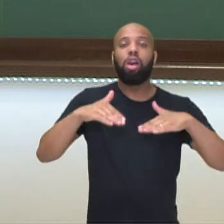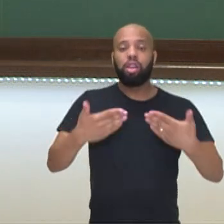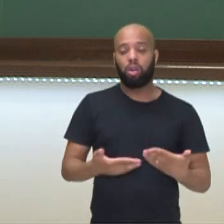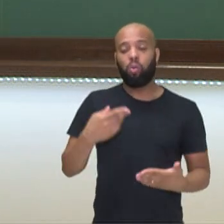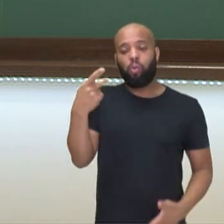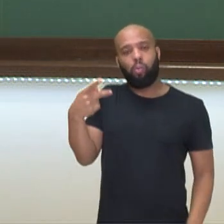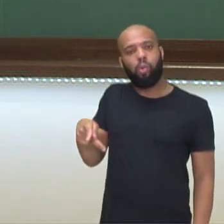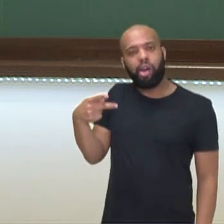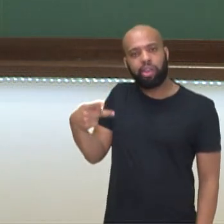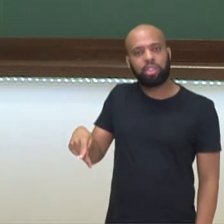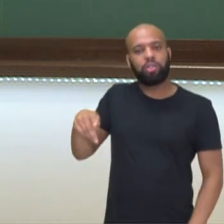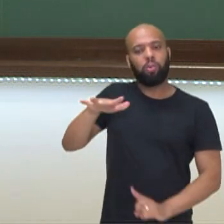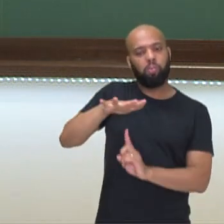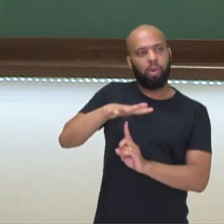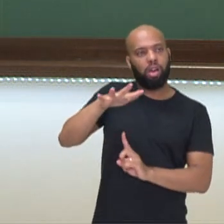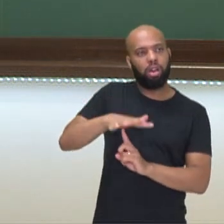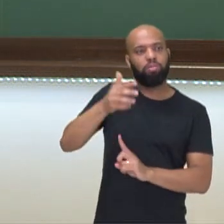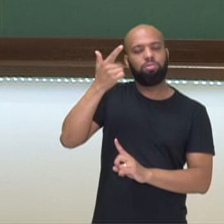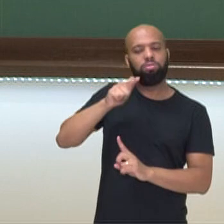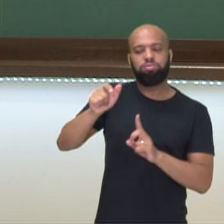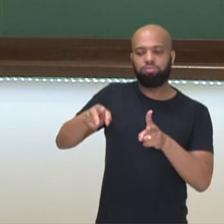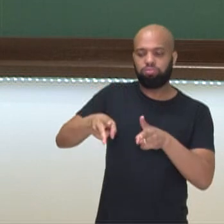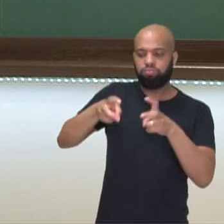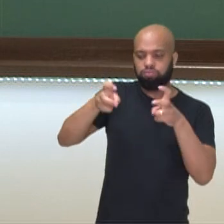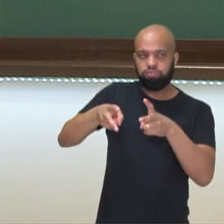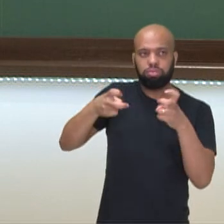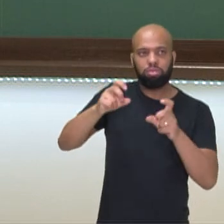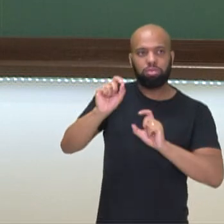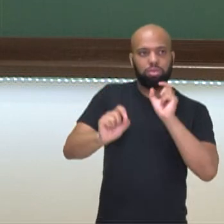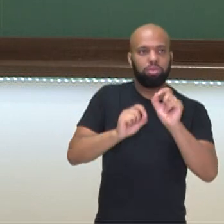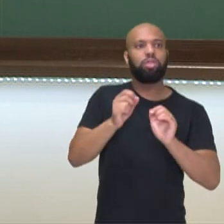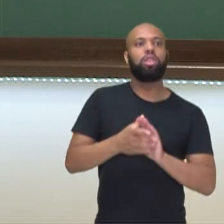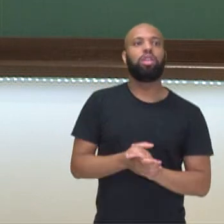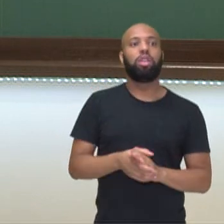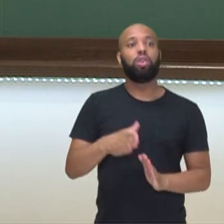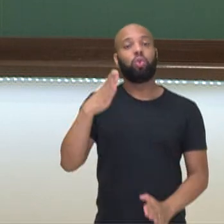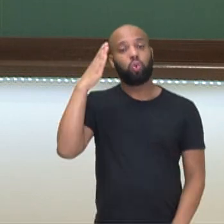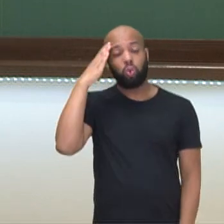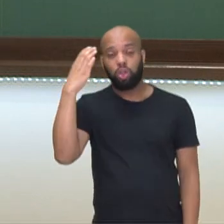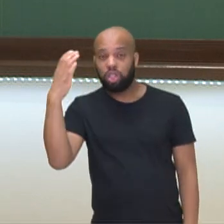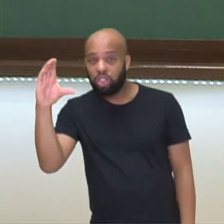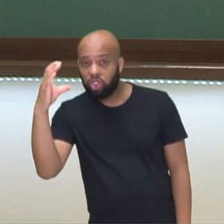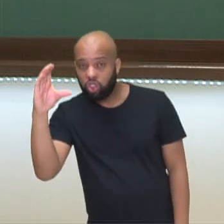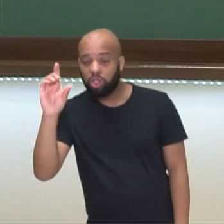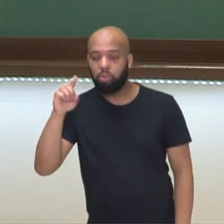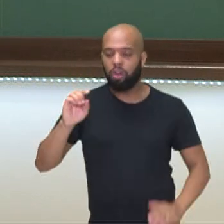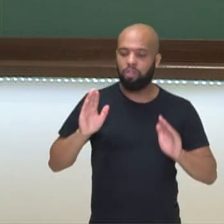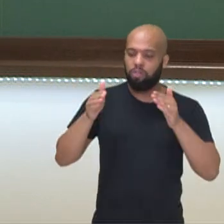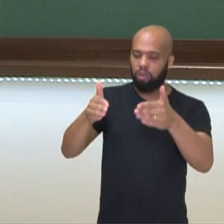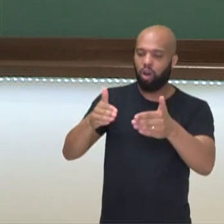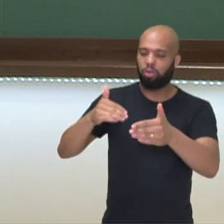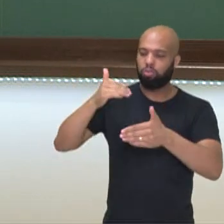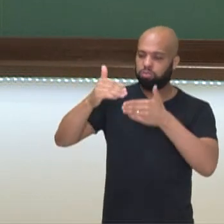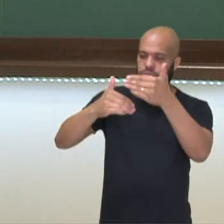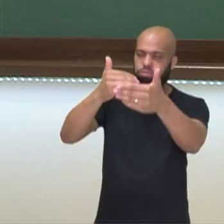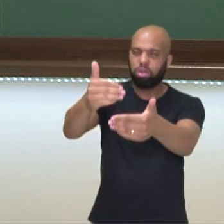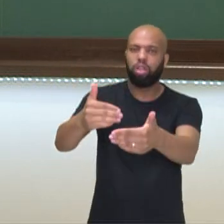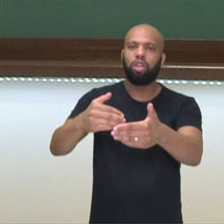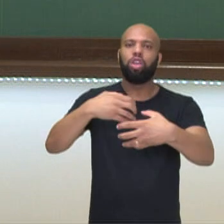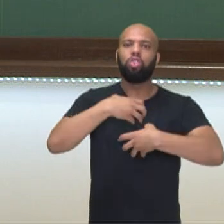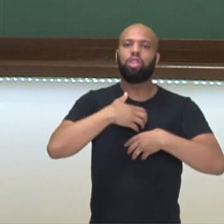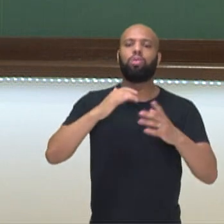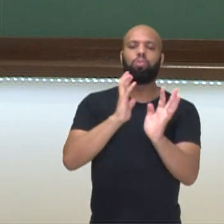gente consegue perceber que existem Curitiba como grande foco do processo de urbanização e